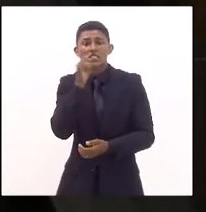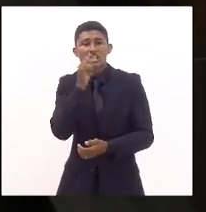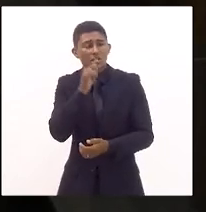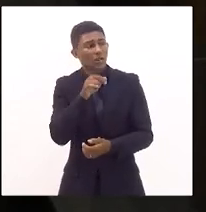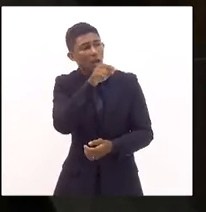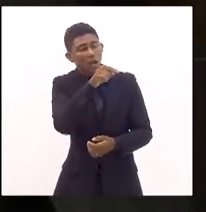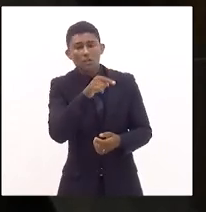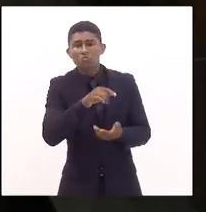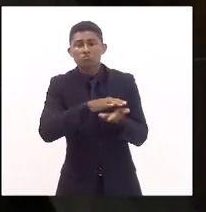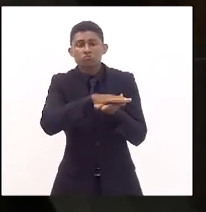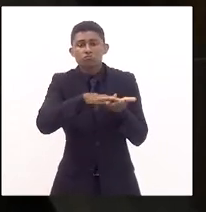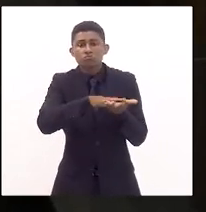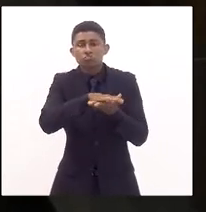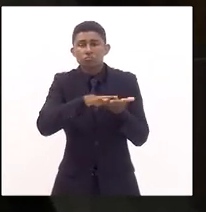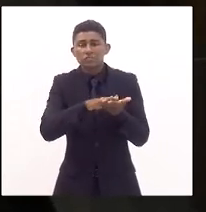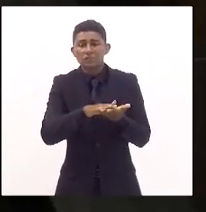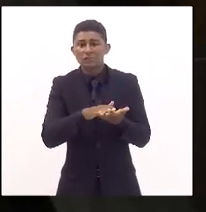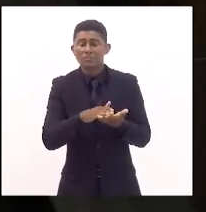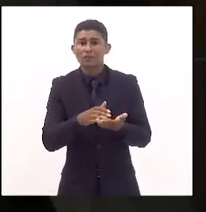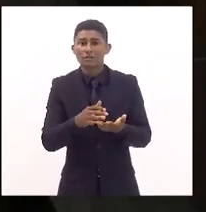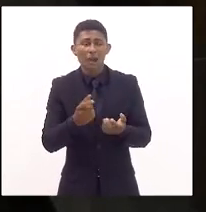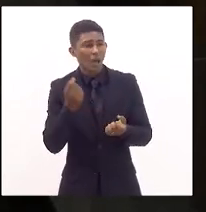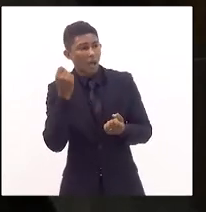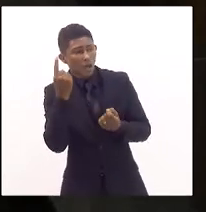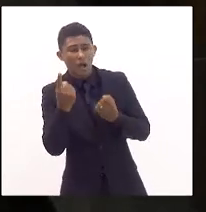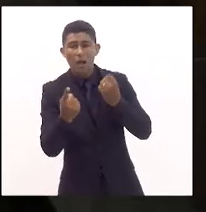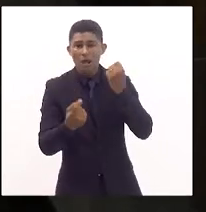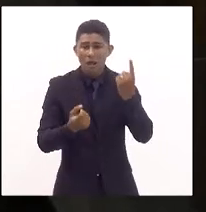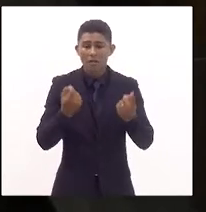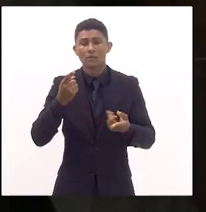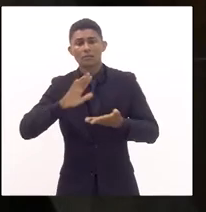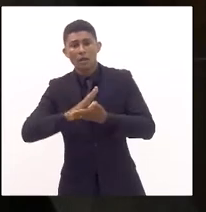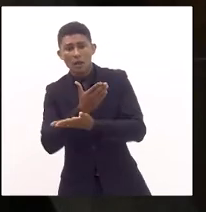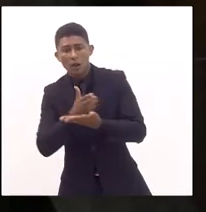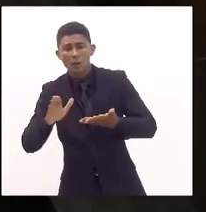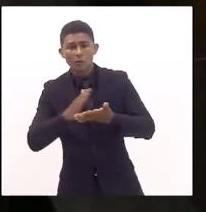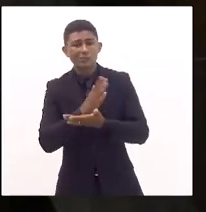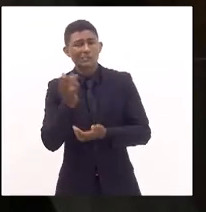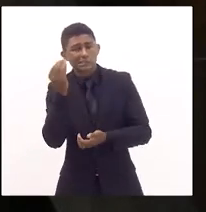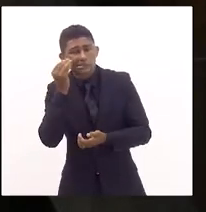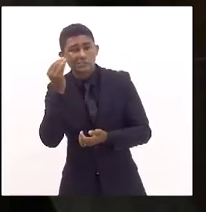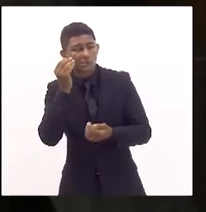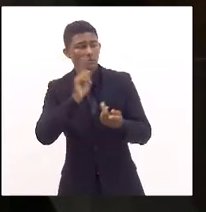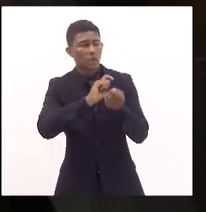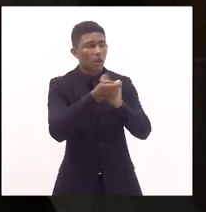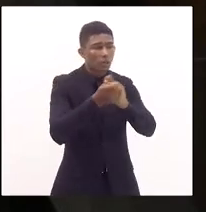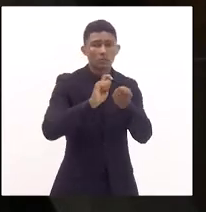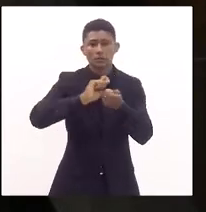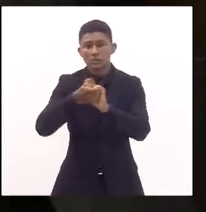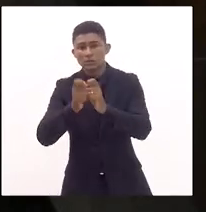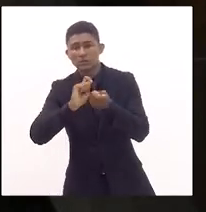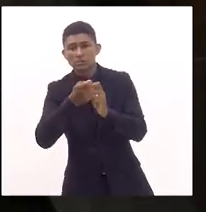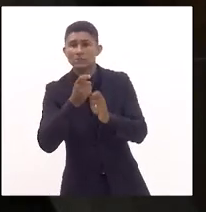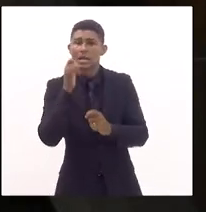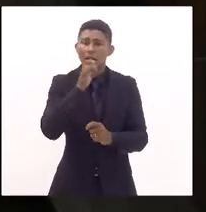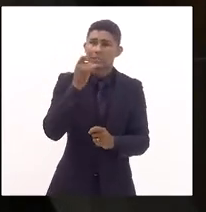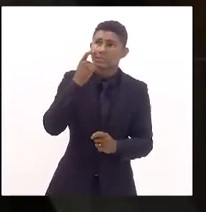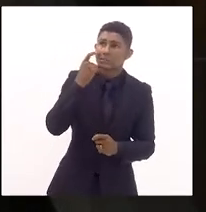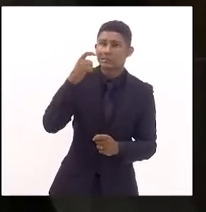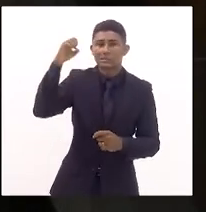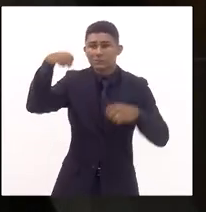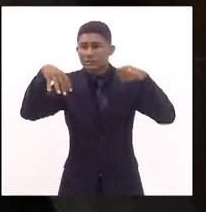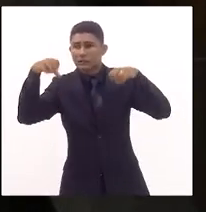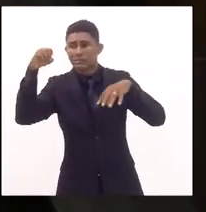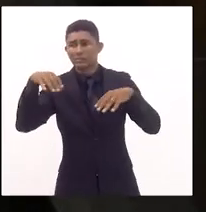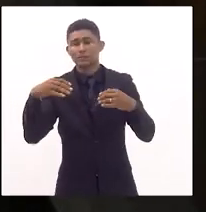ou apenas com algumas improvisações, alguns arranjos locais para garantir um mínimo de energia elétrica.